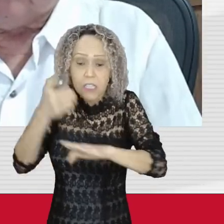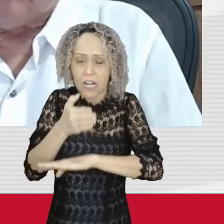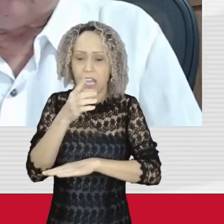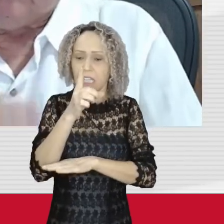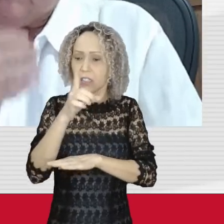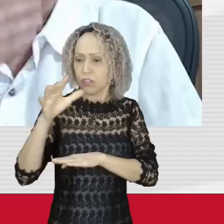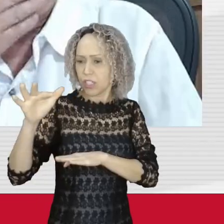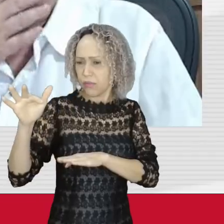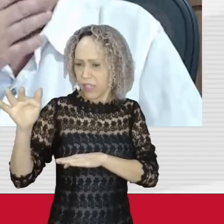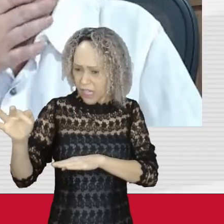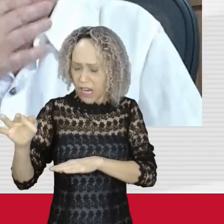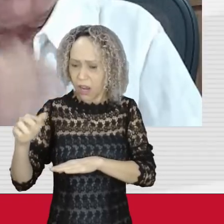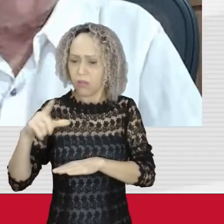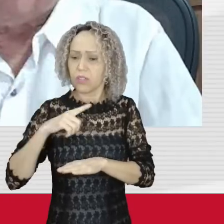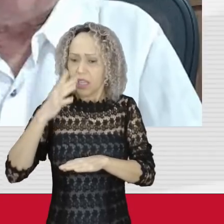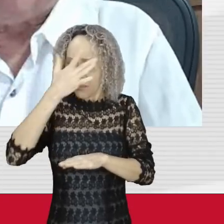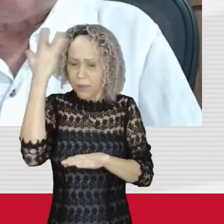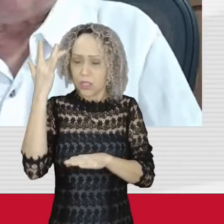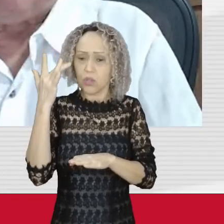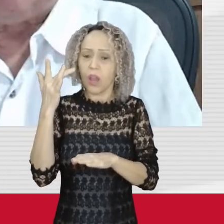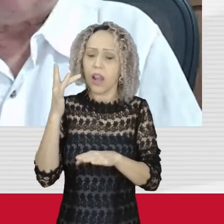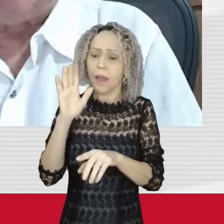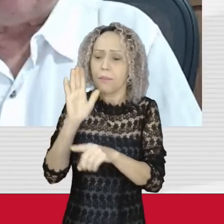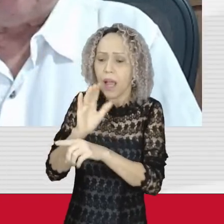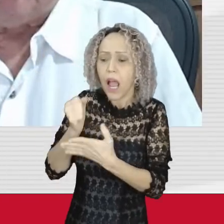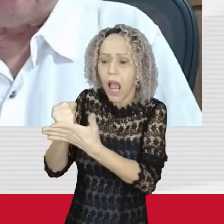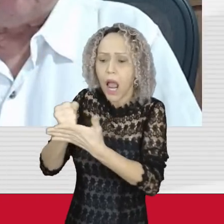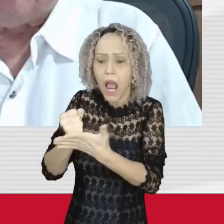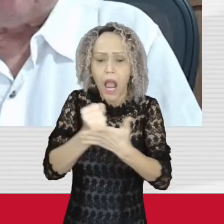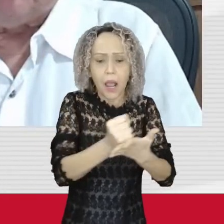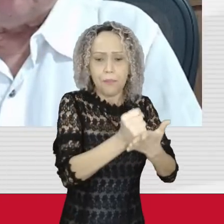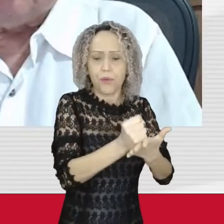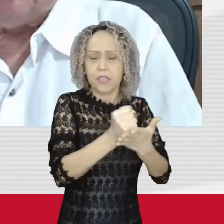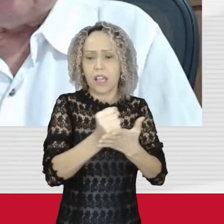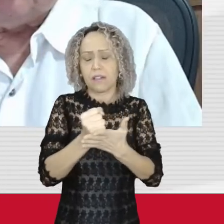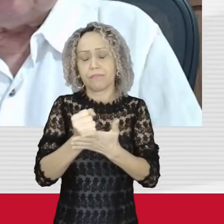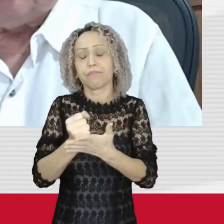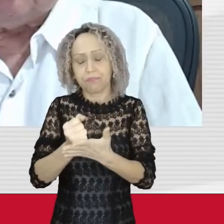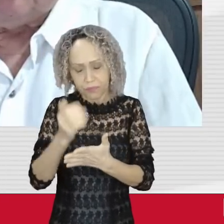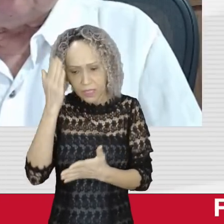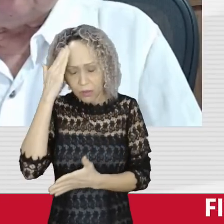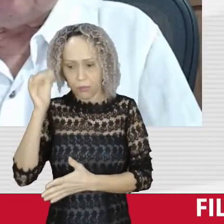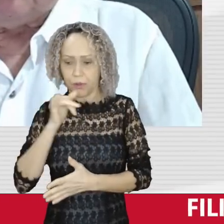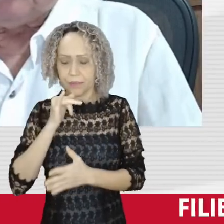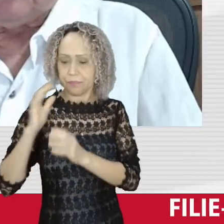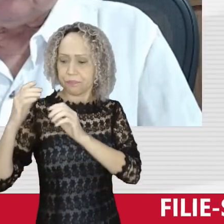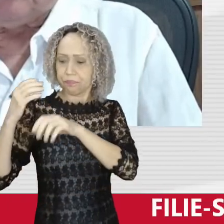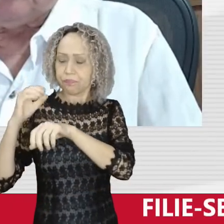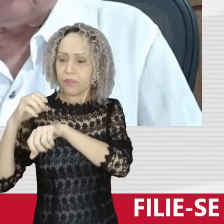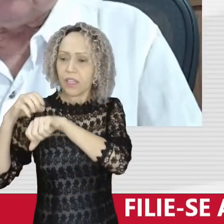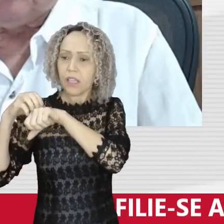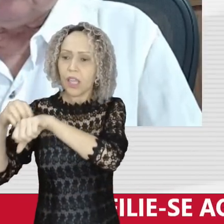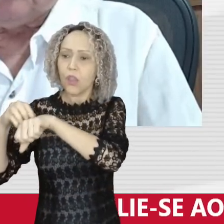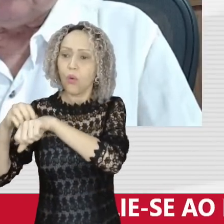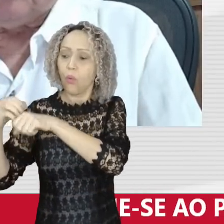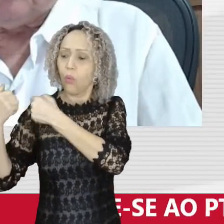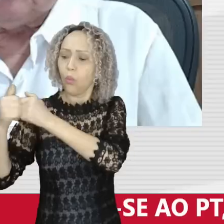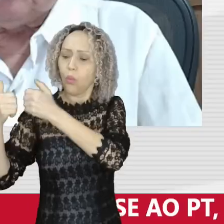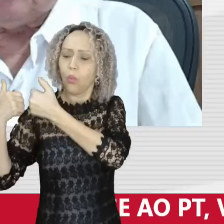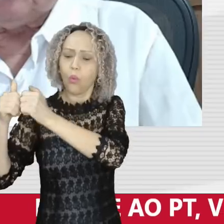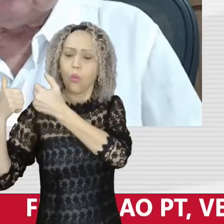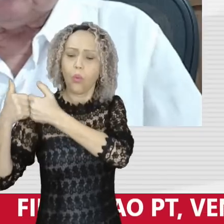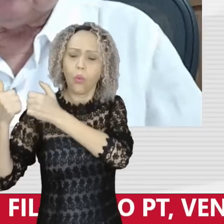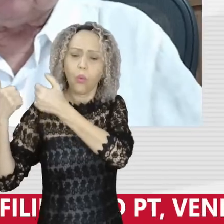ficarão alojados. Alguns vão deixar lá e esse ônibus vai se deslocar para um estacionamento em outro local. Então,